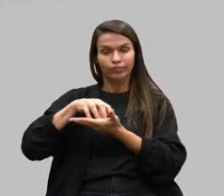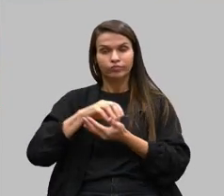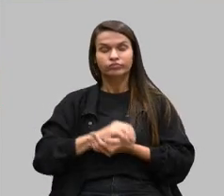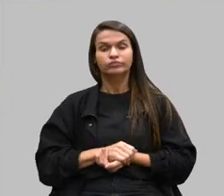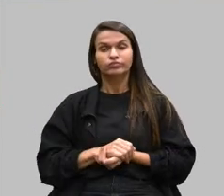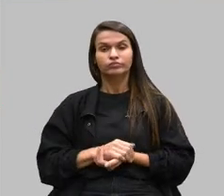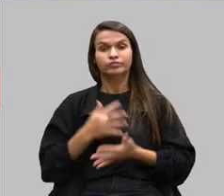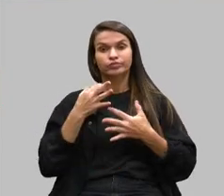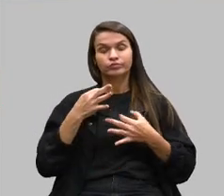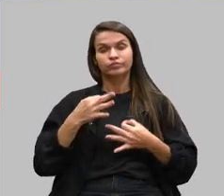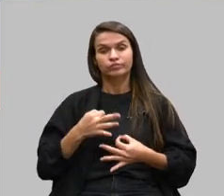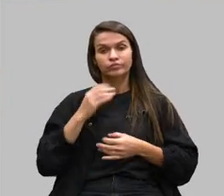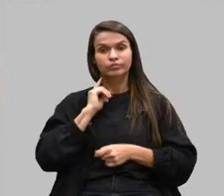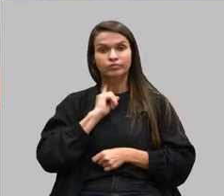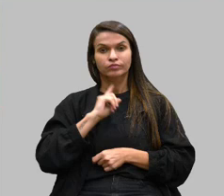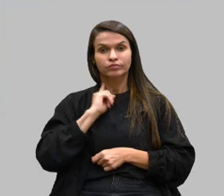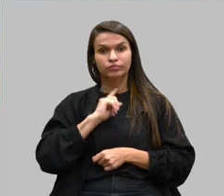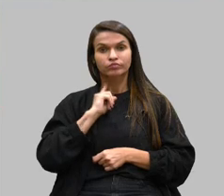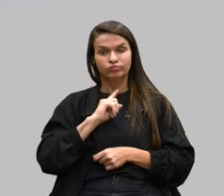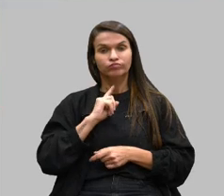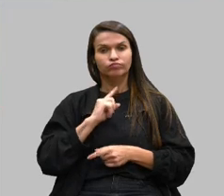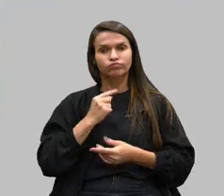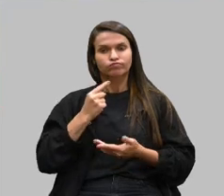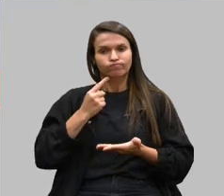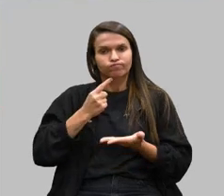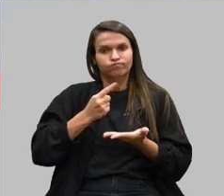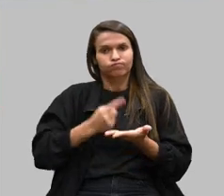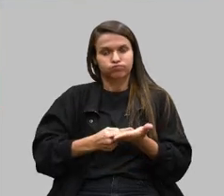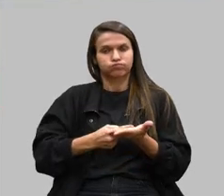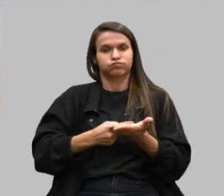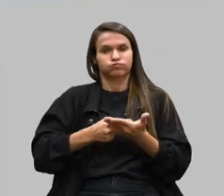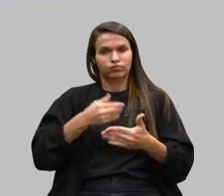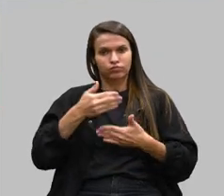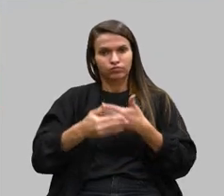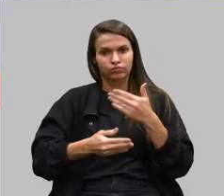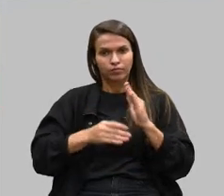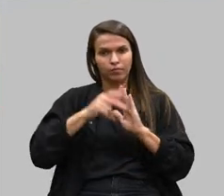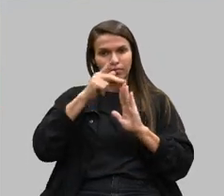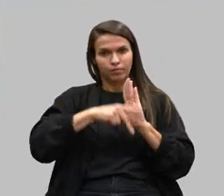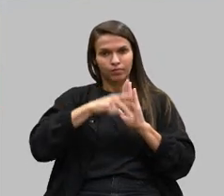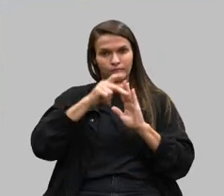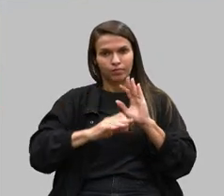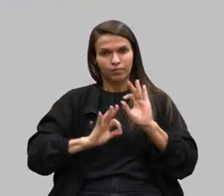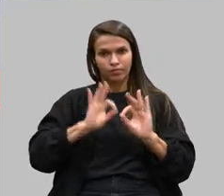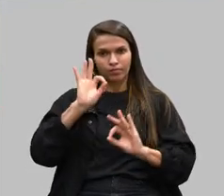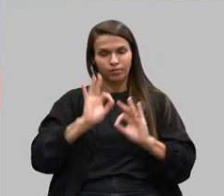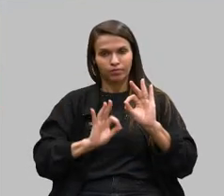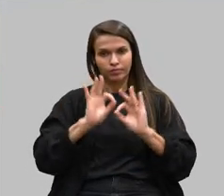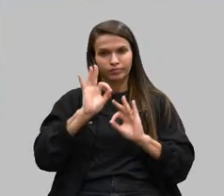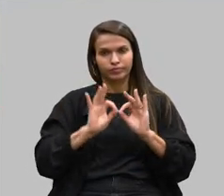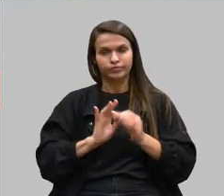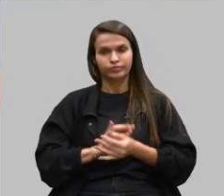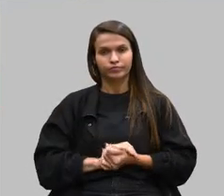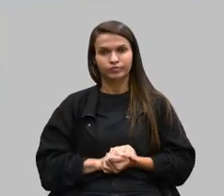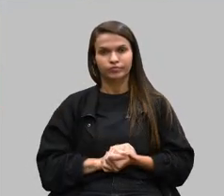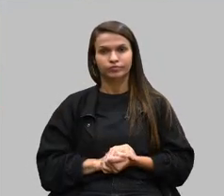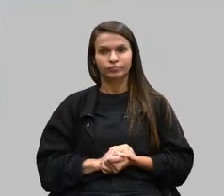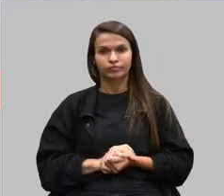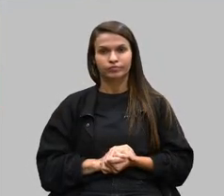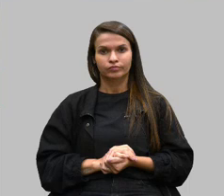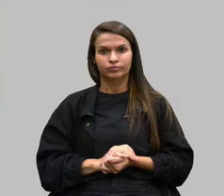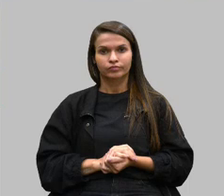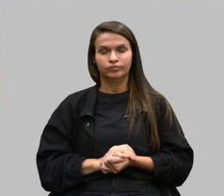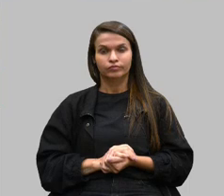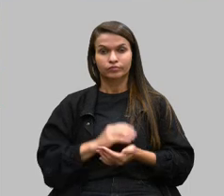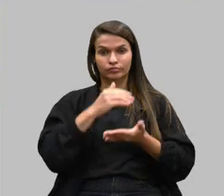dúvida Minas Gerais está inserida nesse processo nesse planejamento e e a